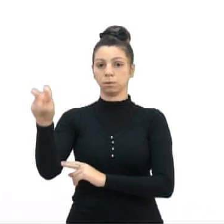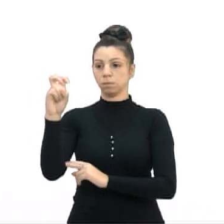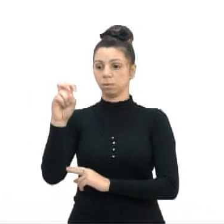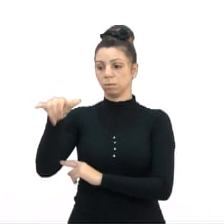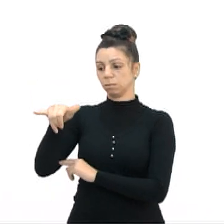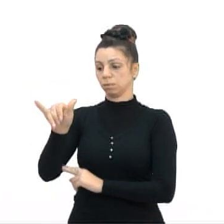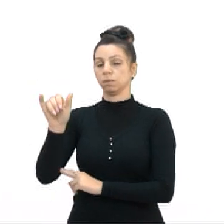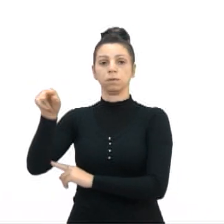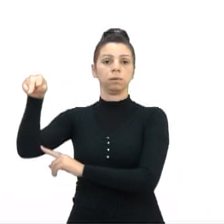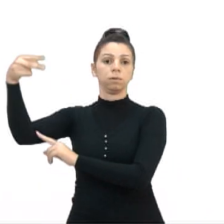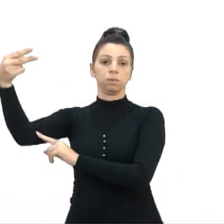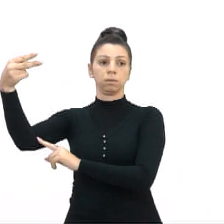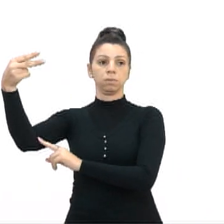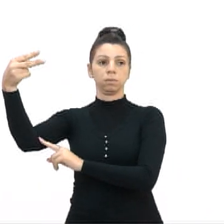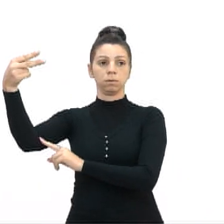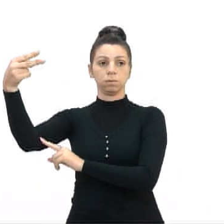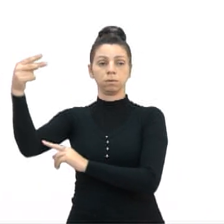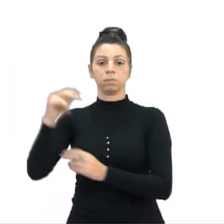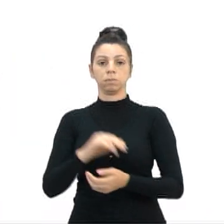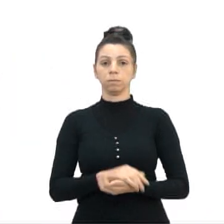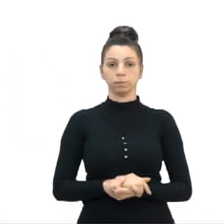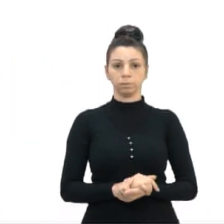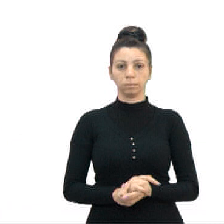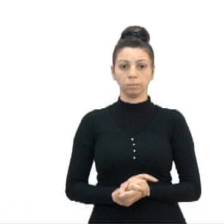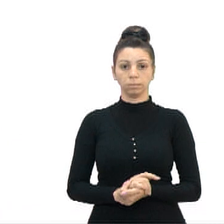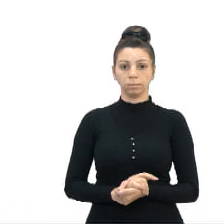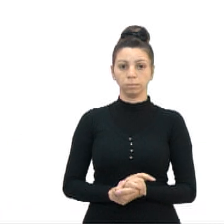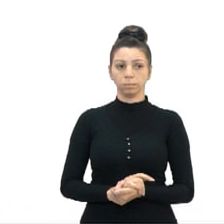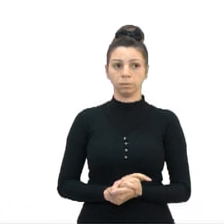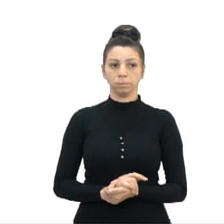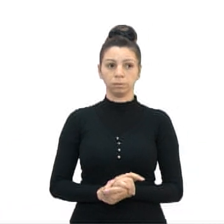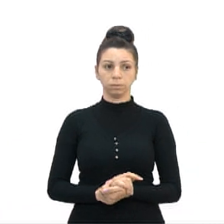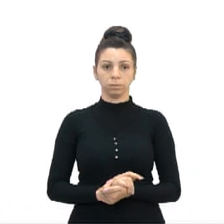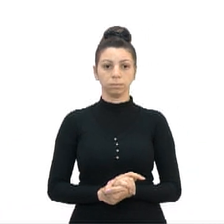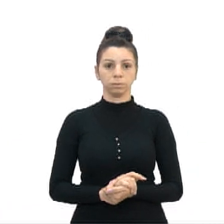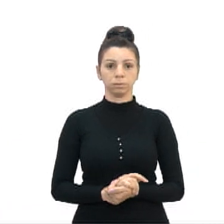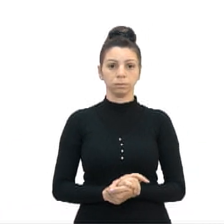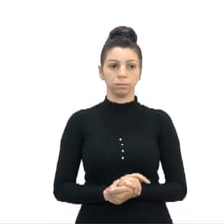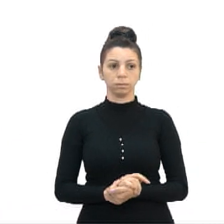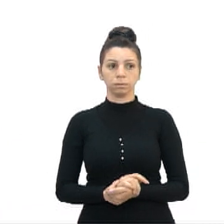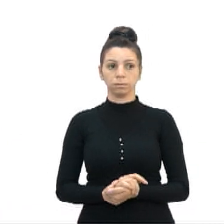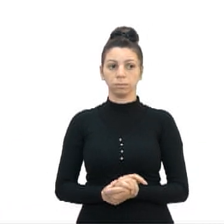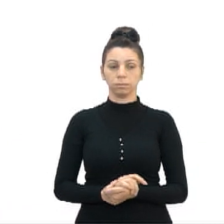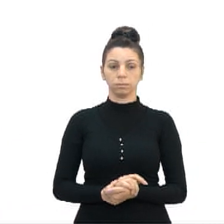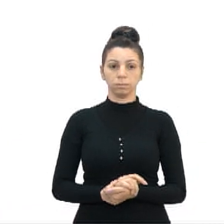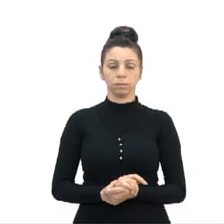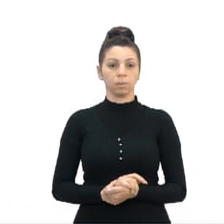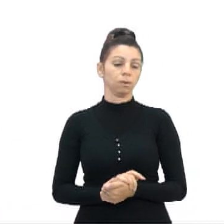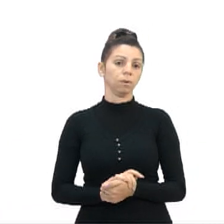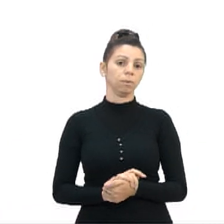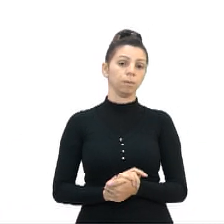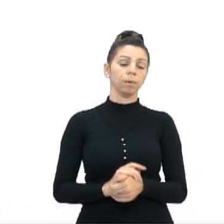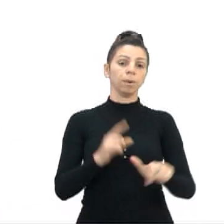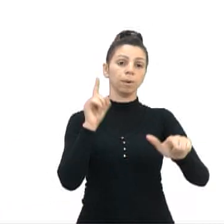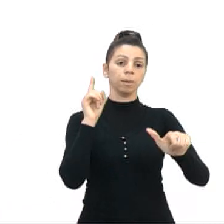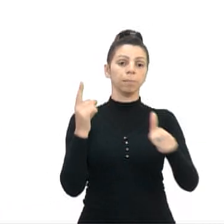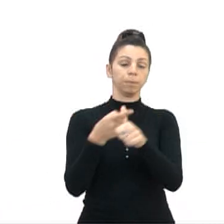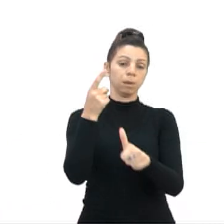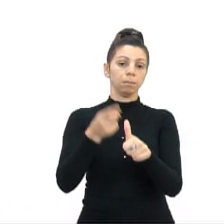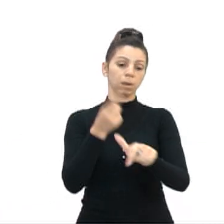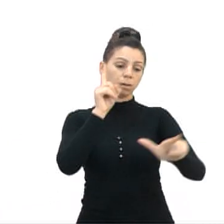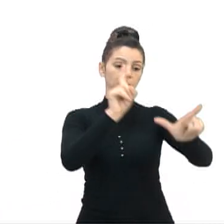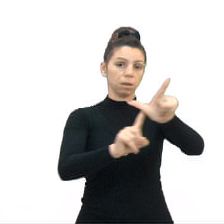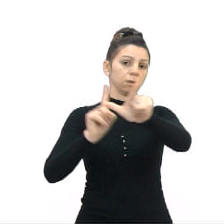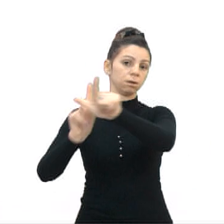8,0 menos 3 vai dar 5, 5y². Então, eu olhei primeiro todas as letras que